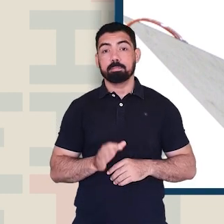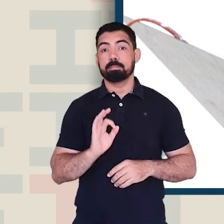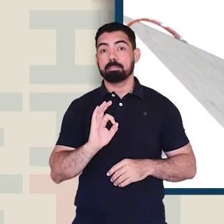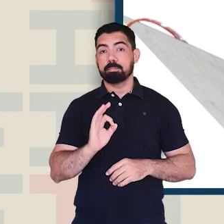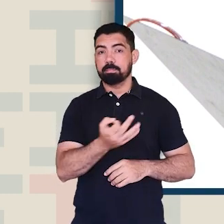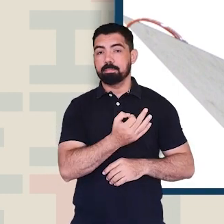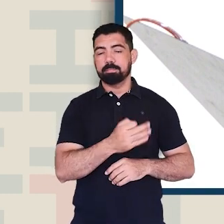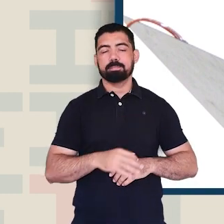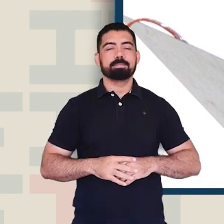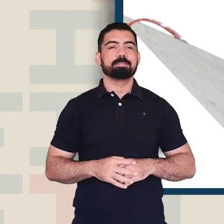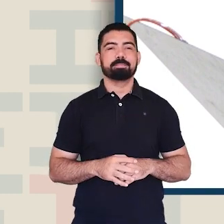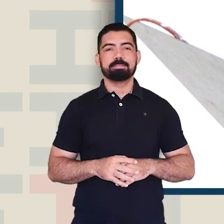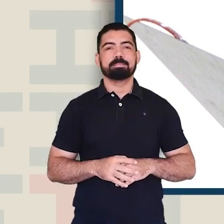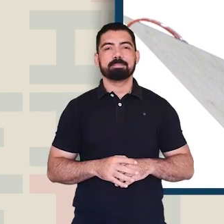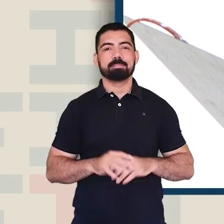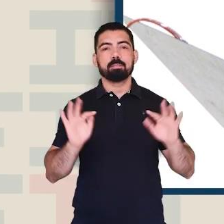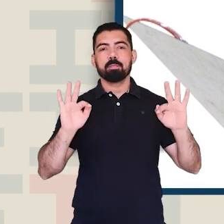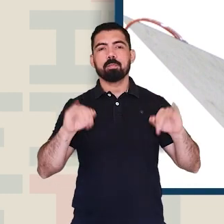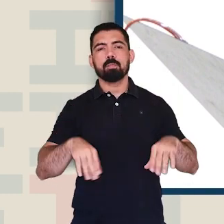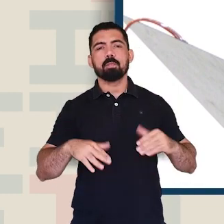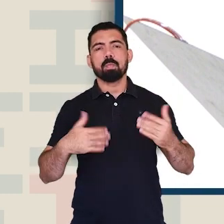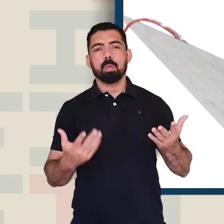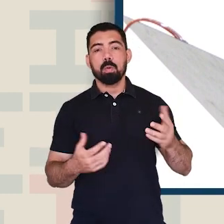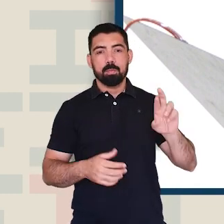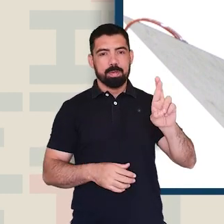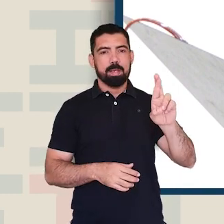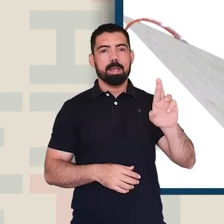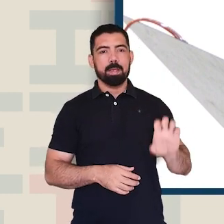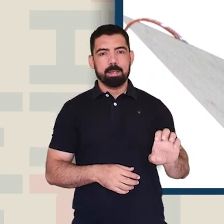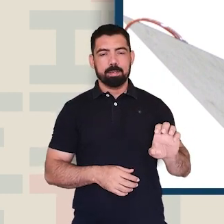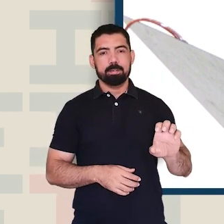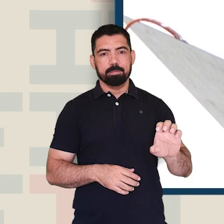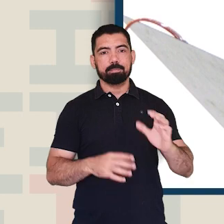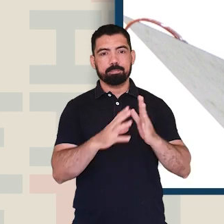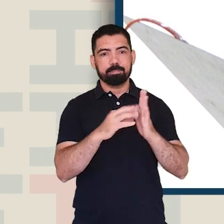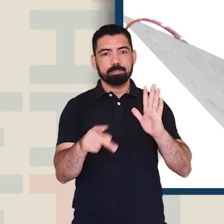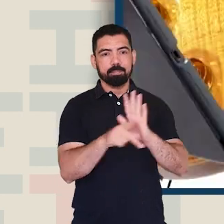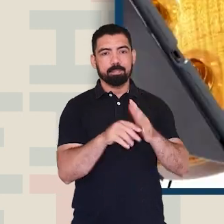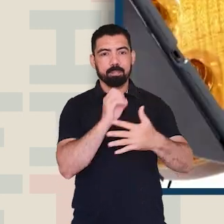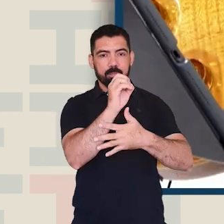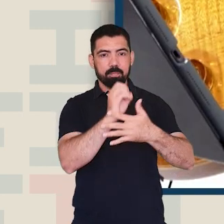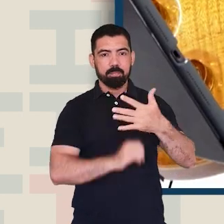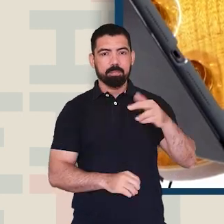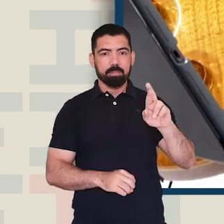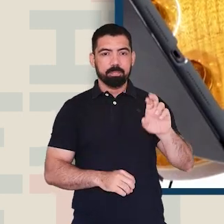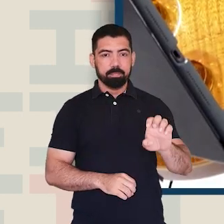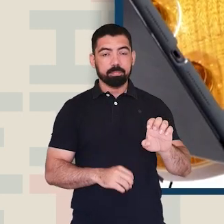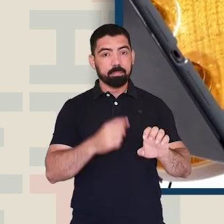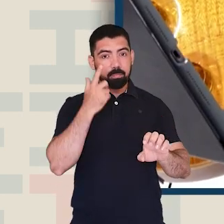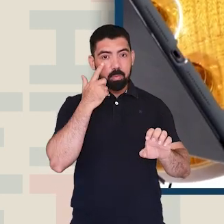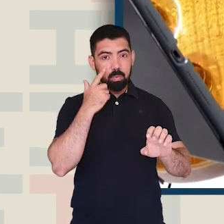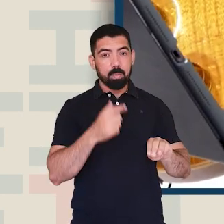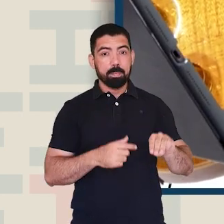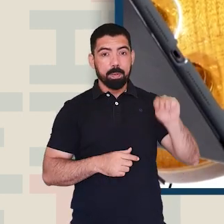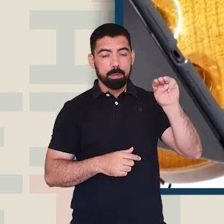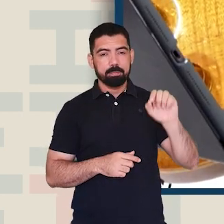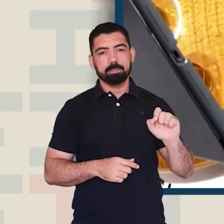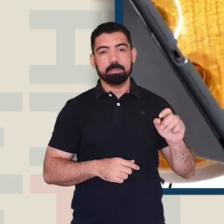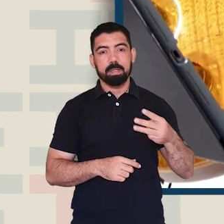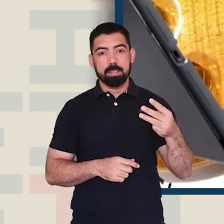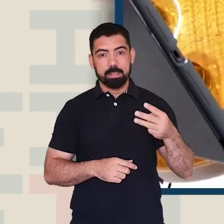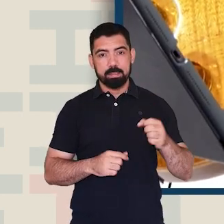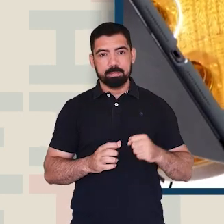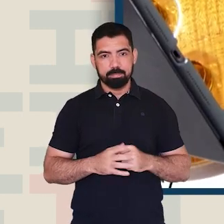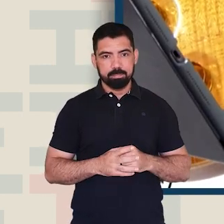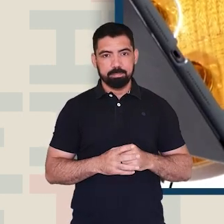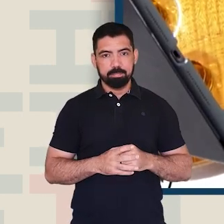Tá? E finalmente um modo de Ré, shape de Ré. O maior aqui, a terça